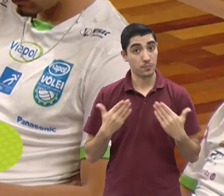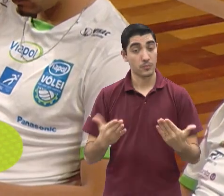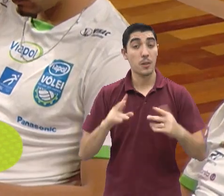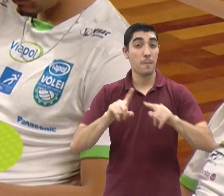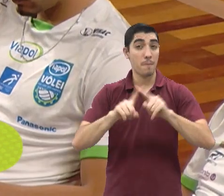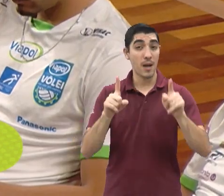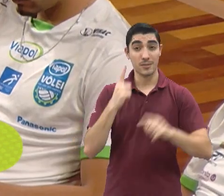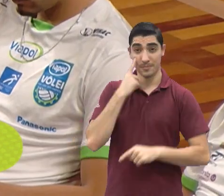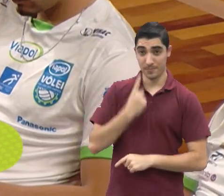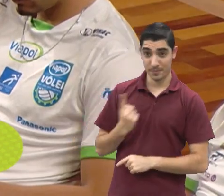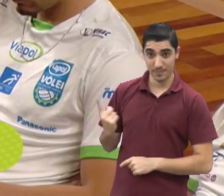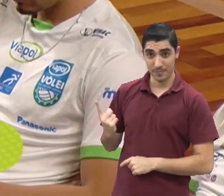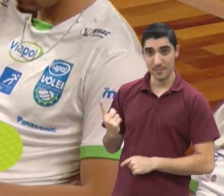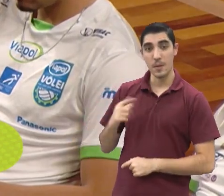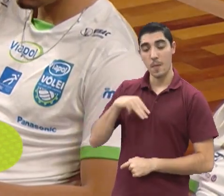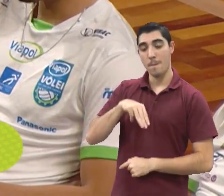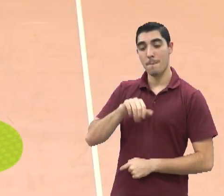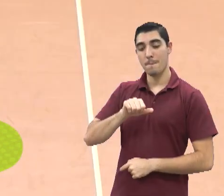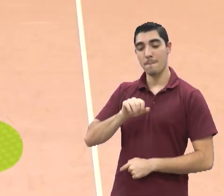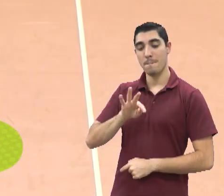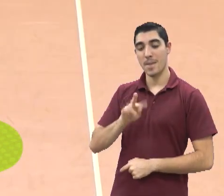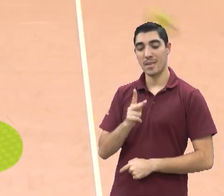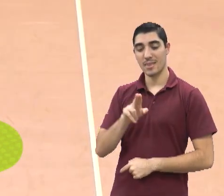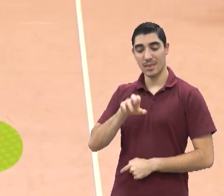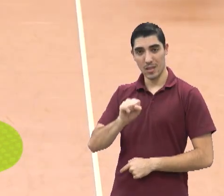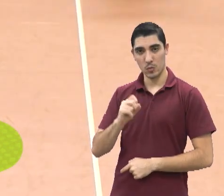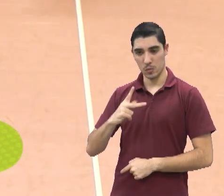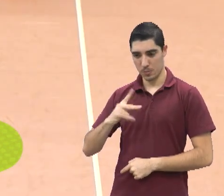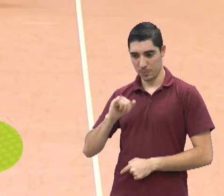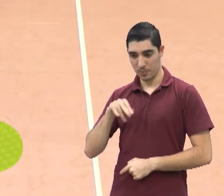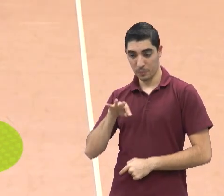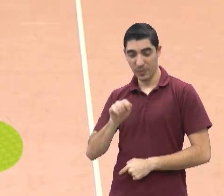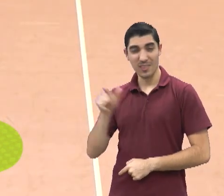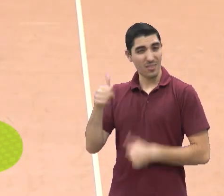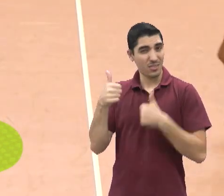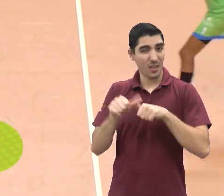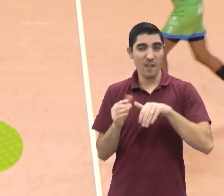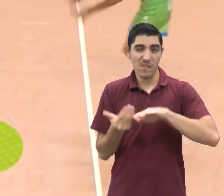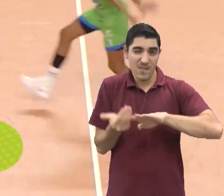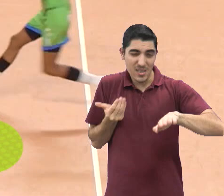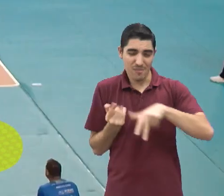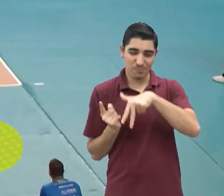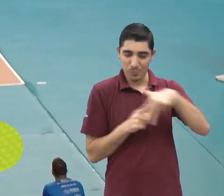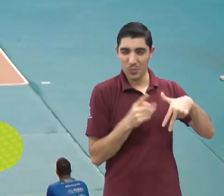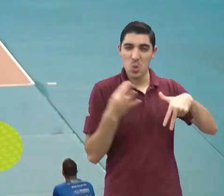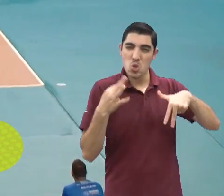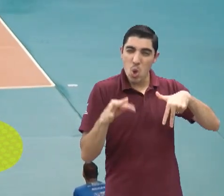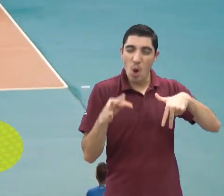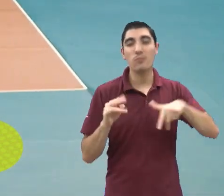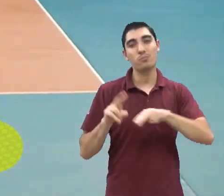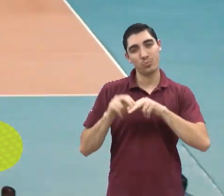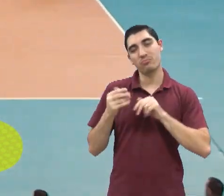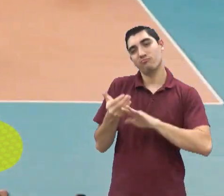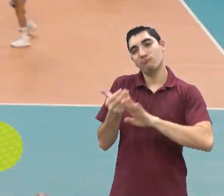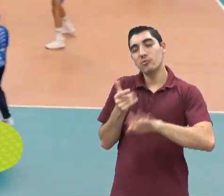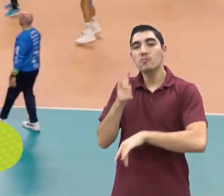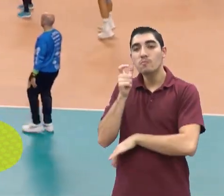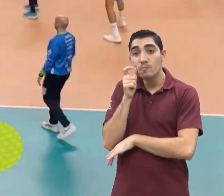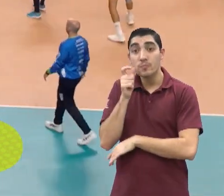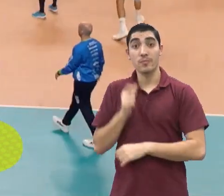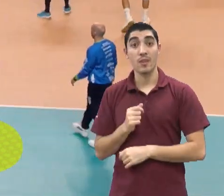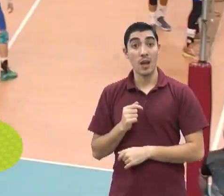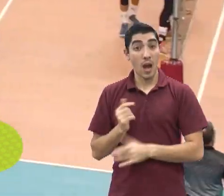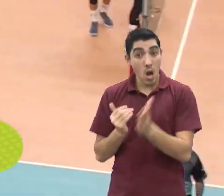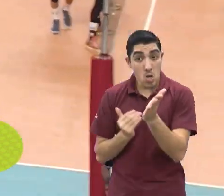o central Matheus Pinta, que, machucado, acompanhou o jogo do lado de fora da quadra. A partida começou com erros